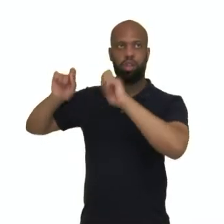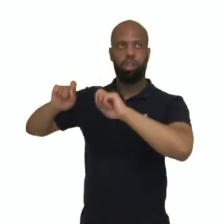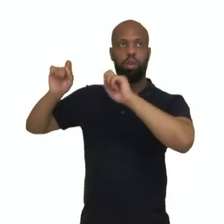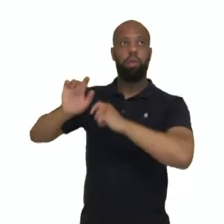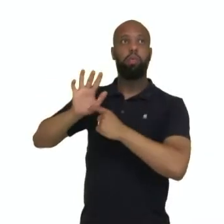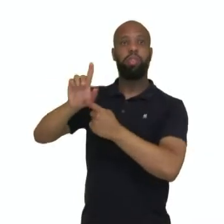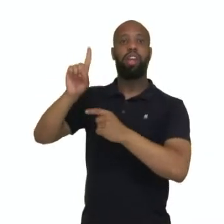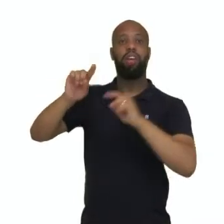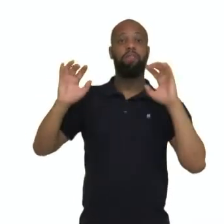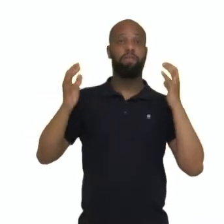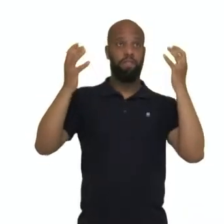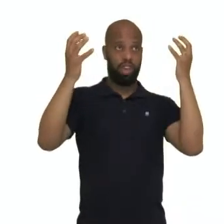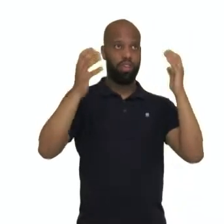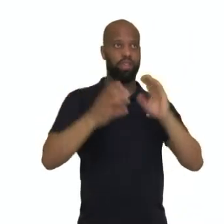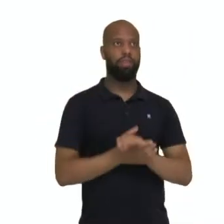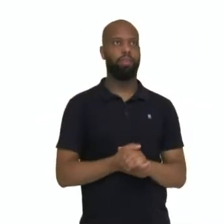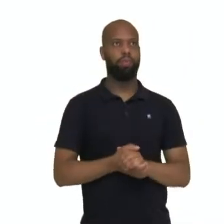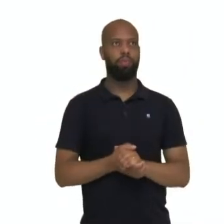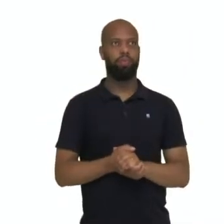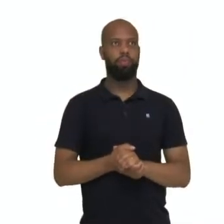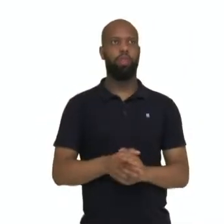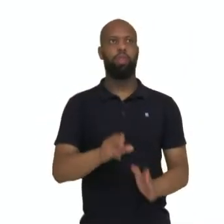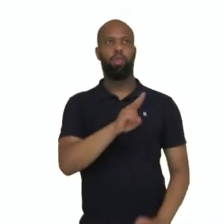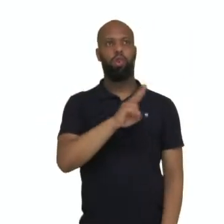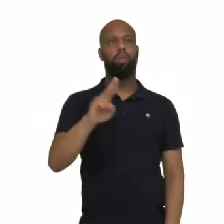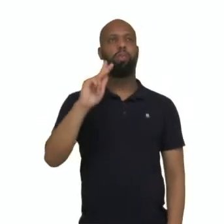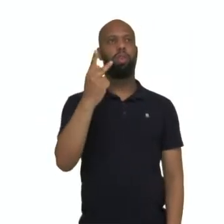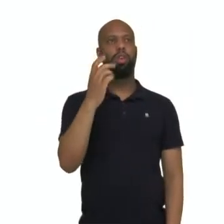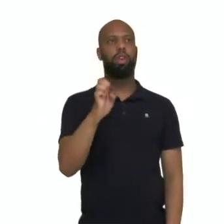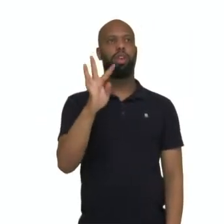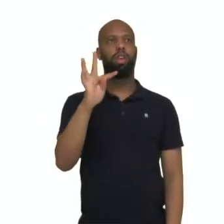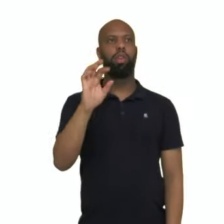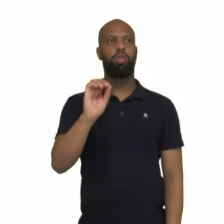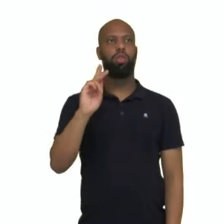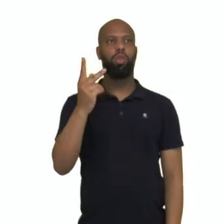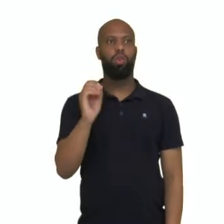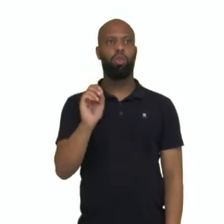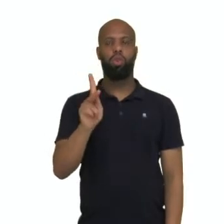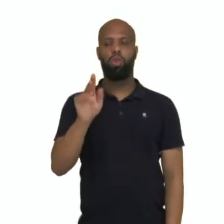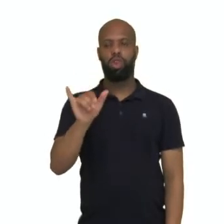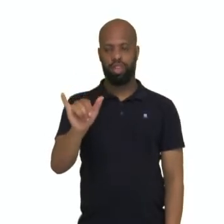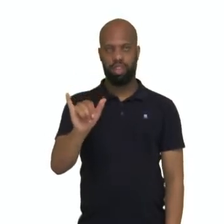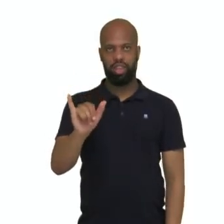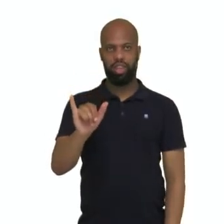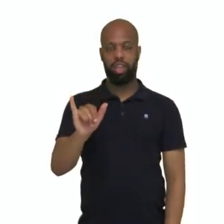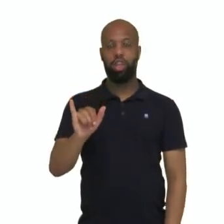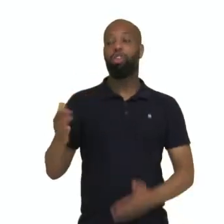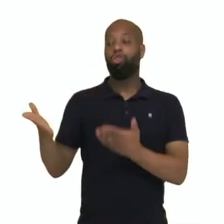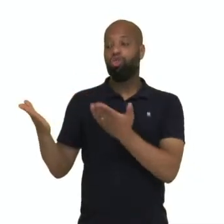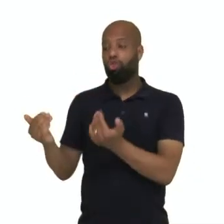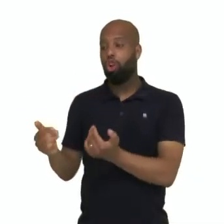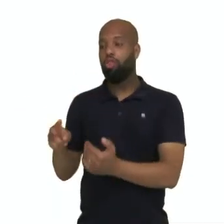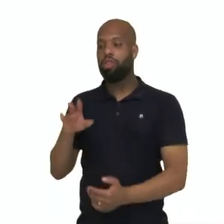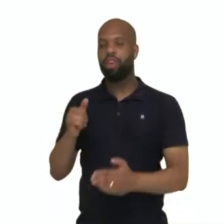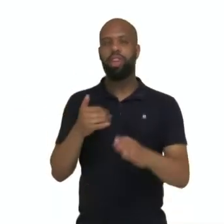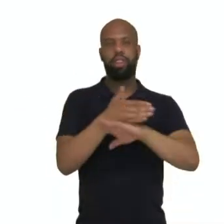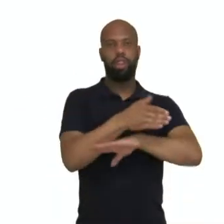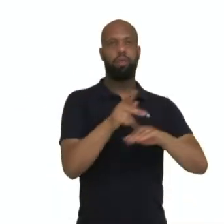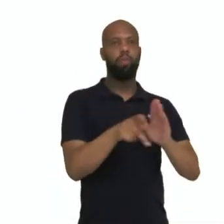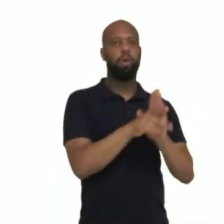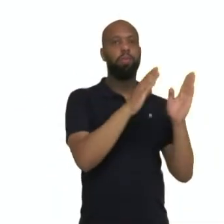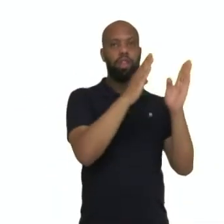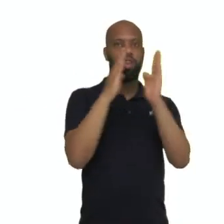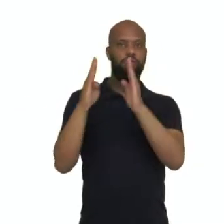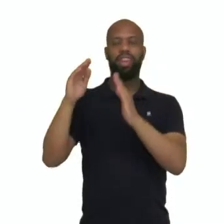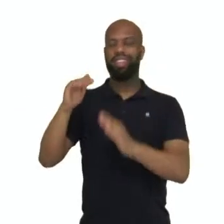aqui uma festa chamada Retohoki, onde os jovens serão iniciados à fase adulta. Passam um bom tempo dentro de uma